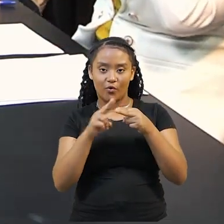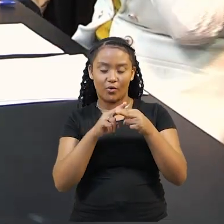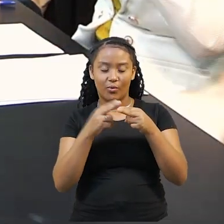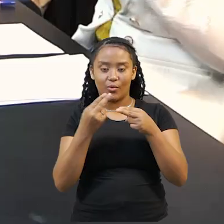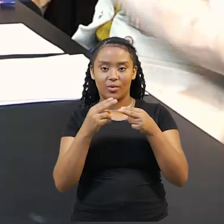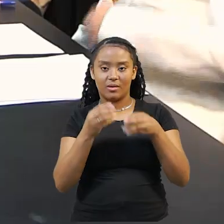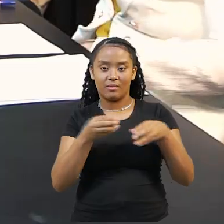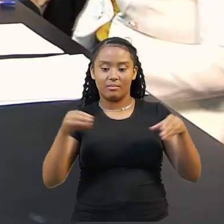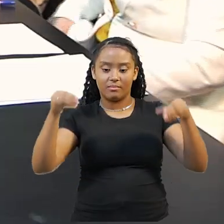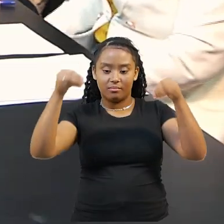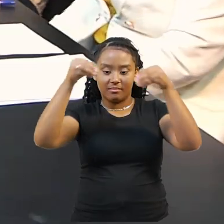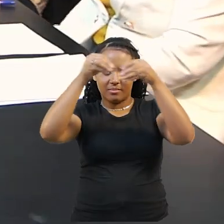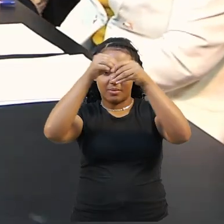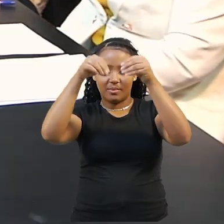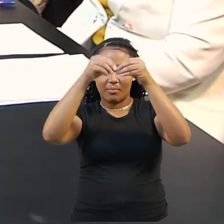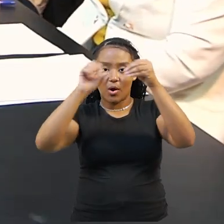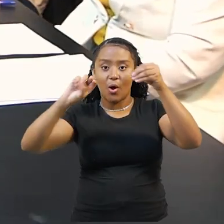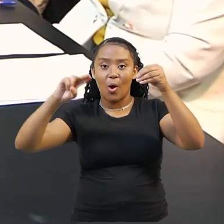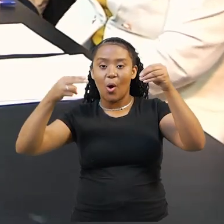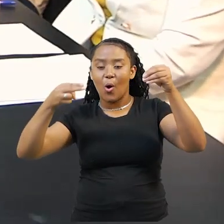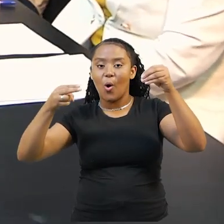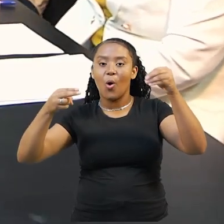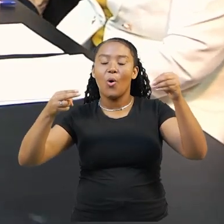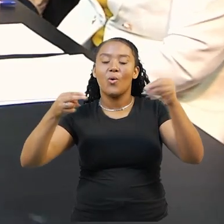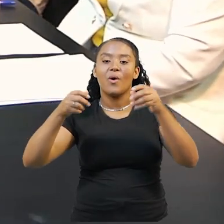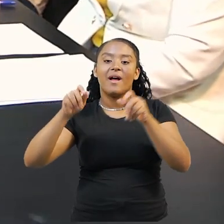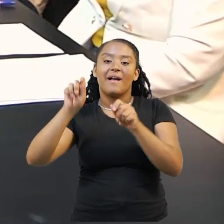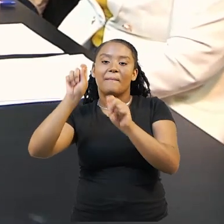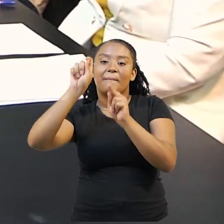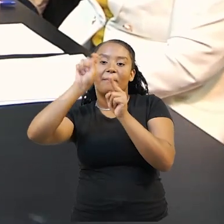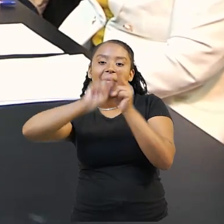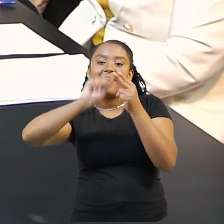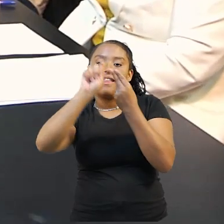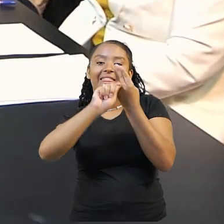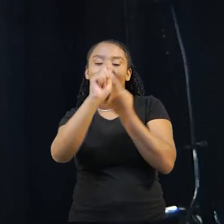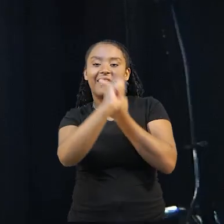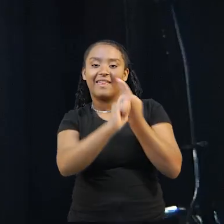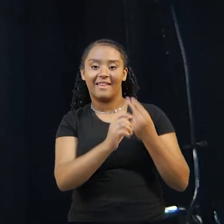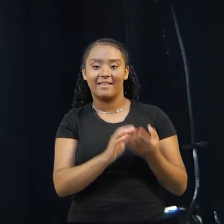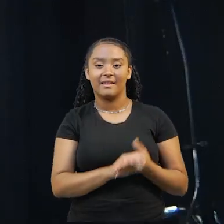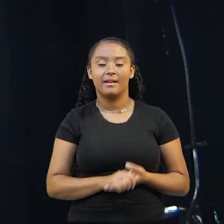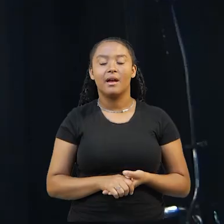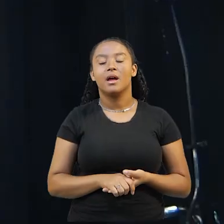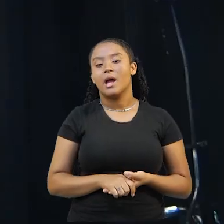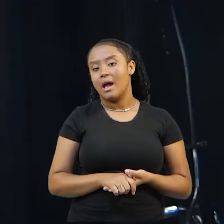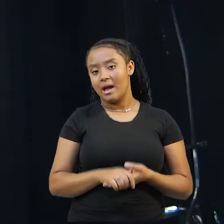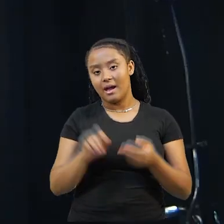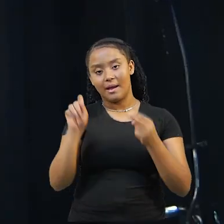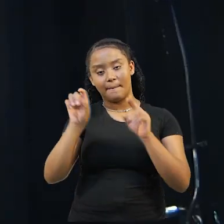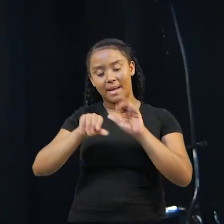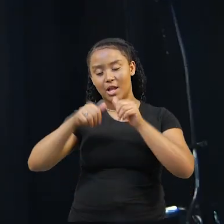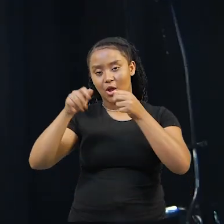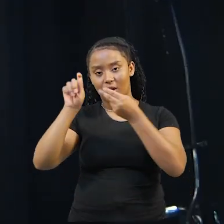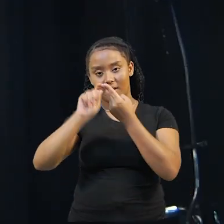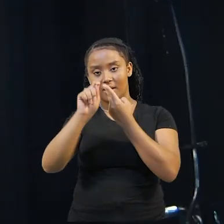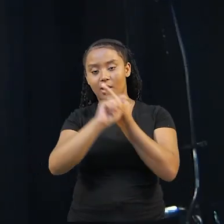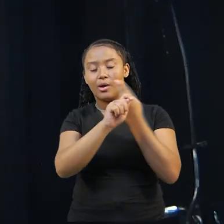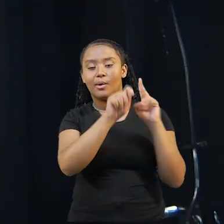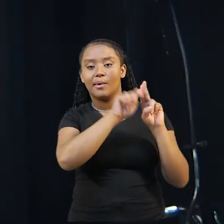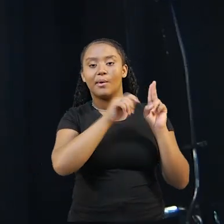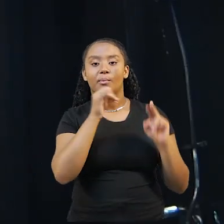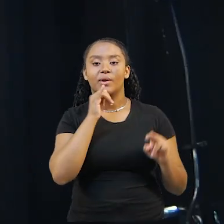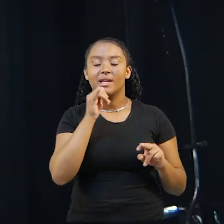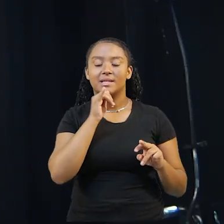como é que é isso? É descascar. É como eu falei, eu como pão, mas eu preferencialmente faço o meu pão, porque eu sei que não tem